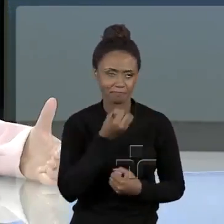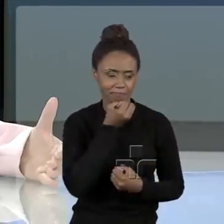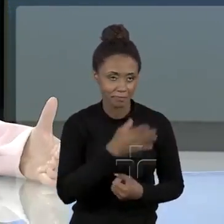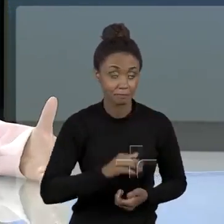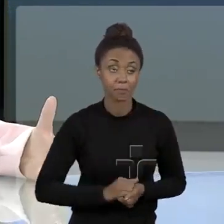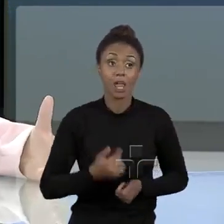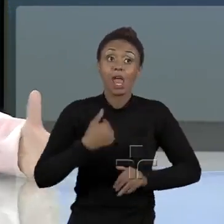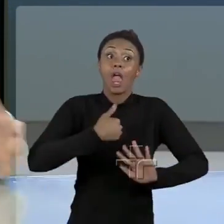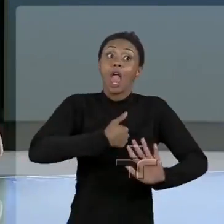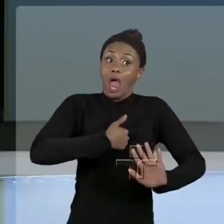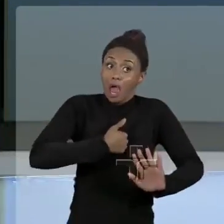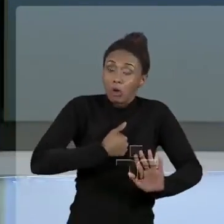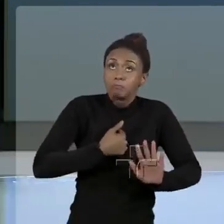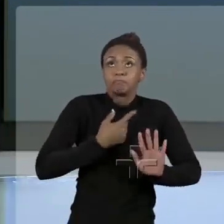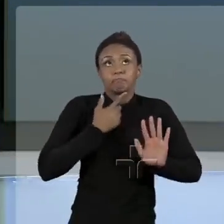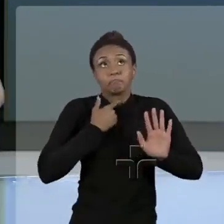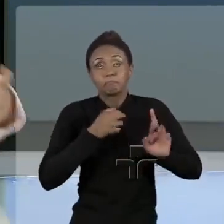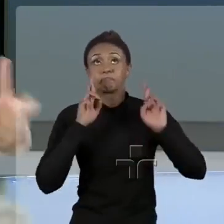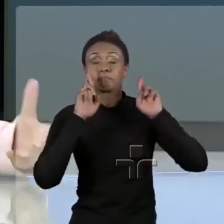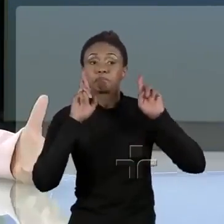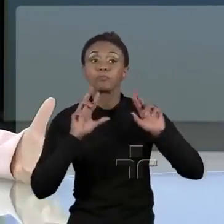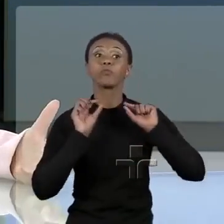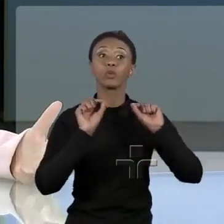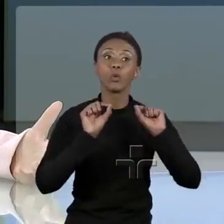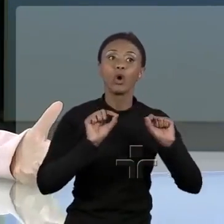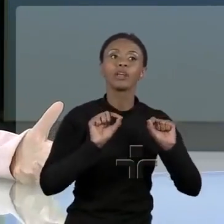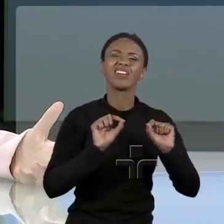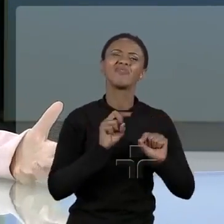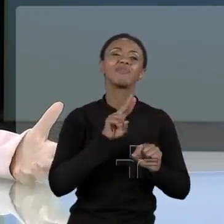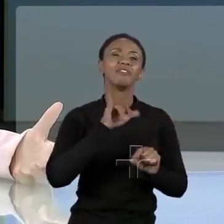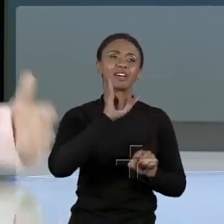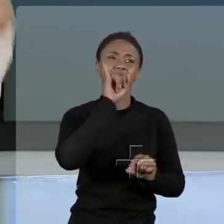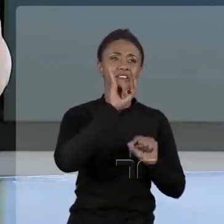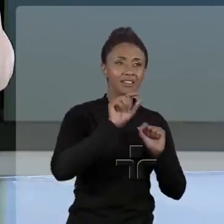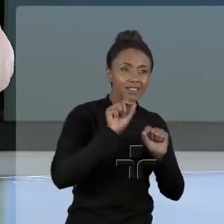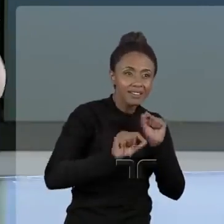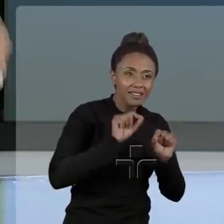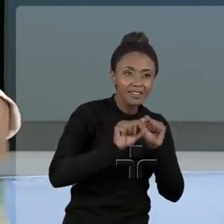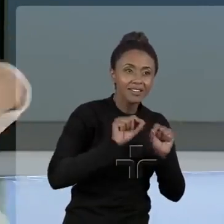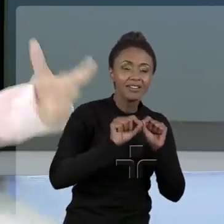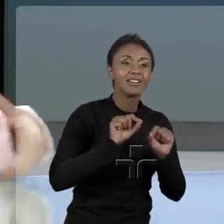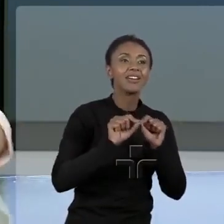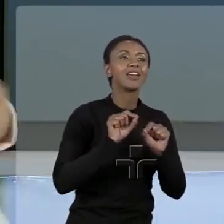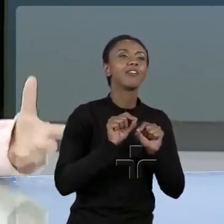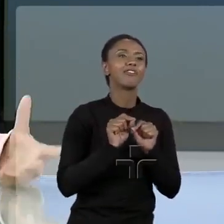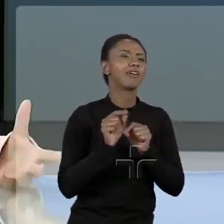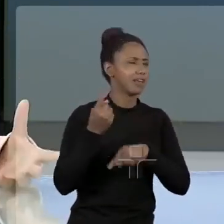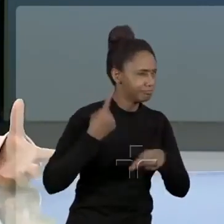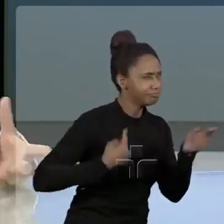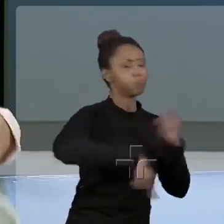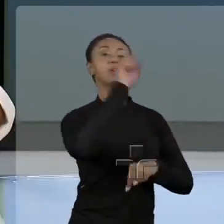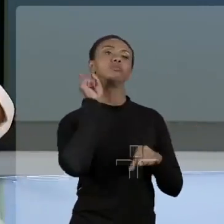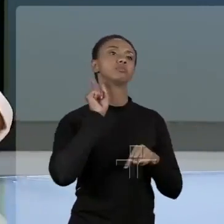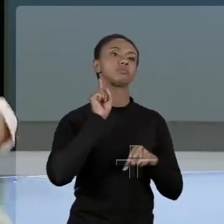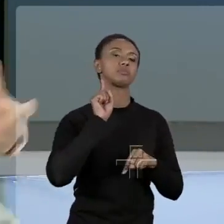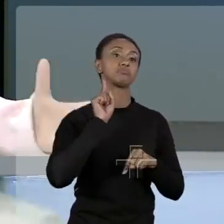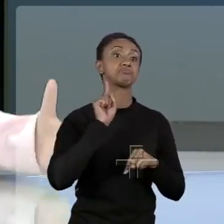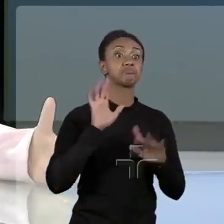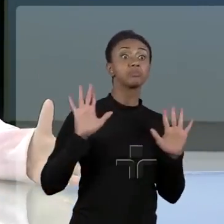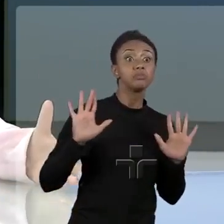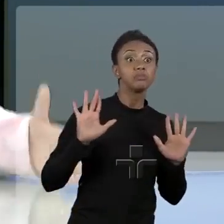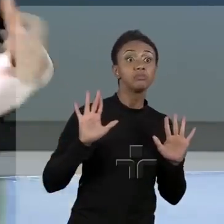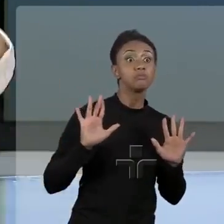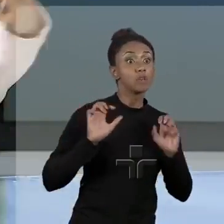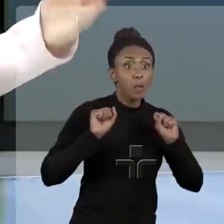quero crer que vai funcionar como um chacoalhão, entendeu? Né? De que é necessário rever